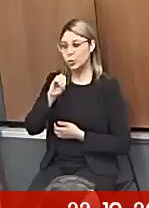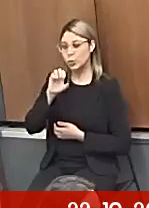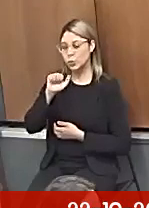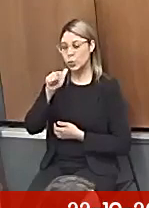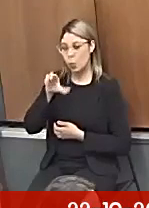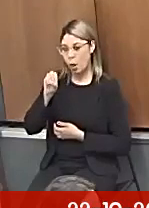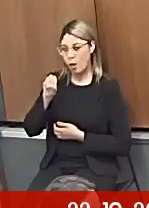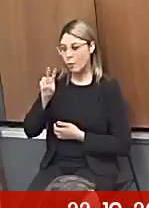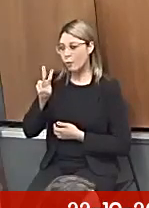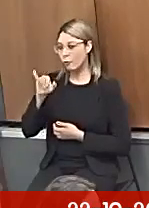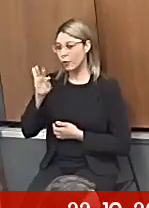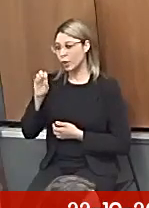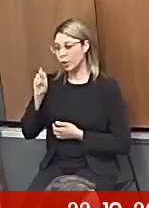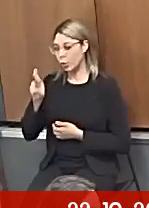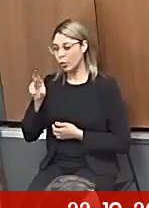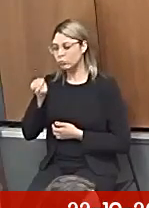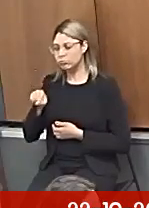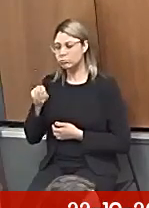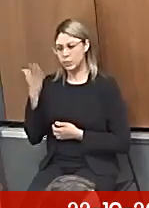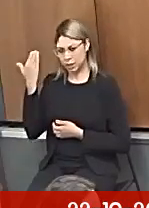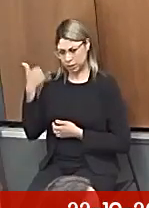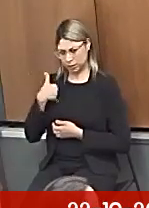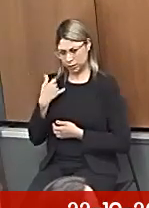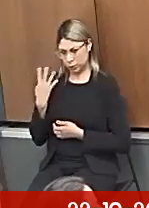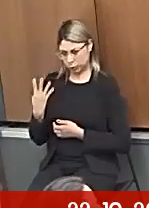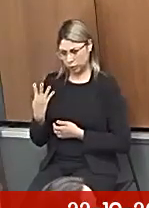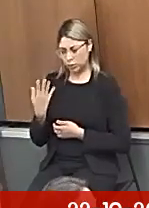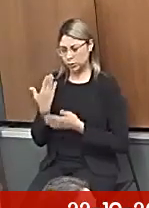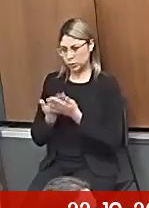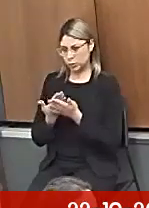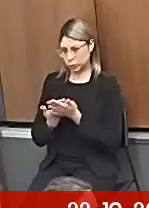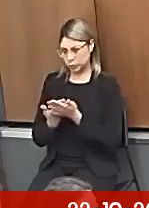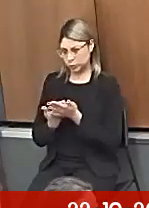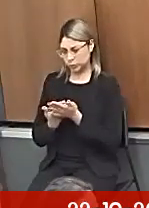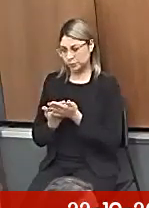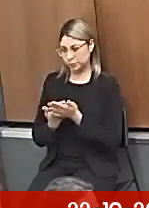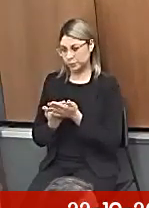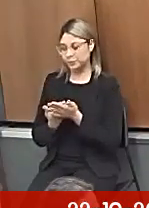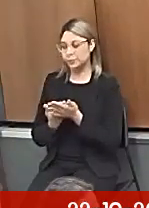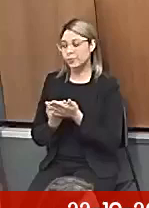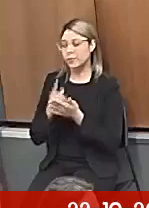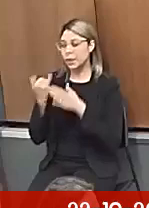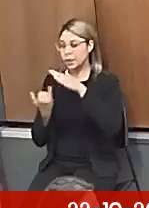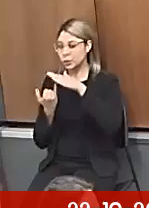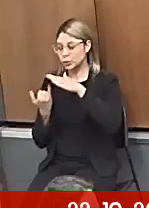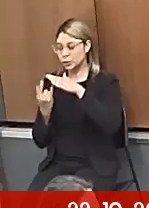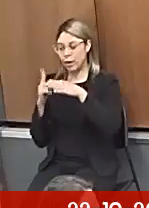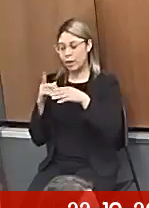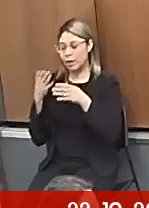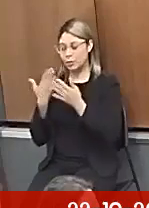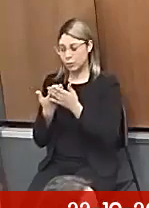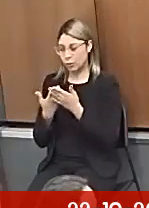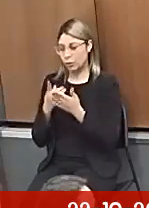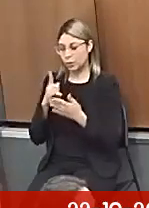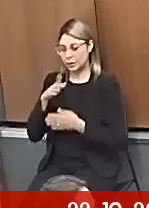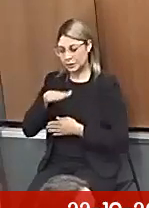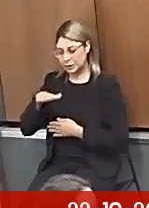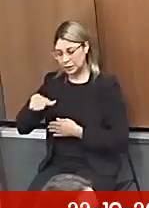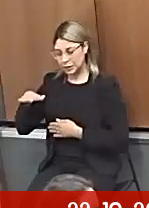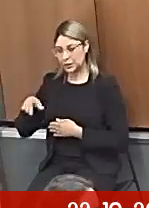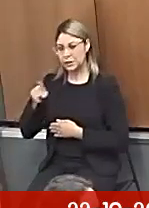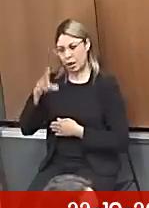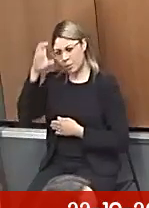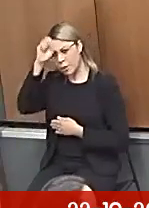ele, com 4 anos, ele estudava no Instituto... Estuda ainda, mas estudava no Instituto da Criança... E ele aprendeu a ler